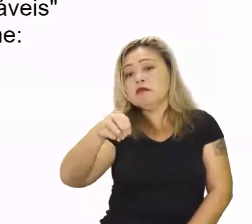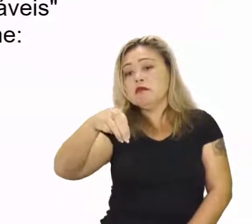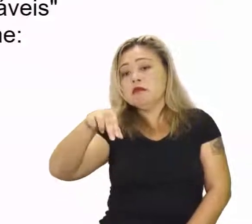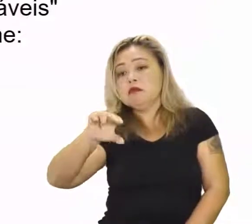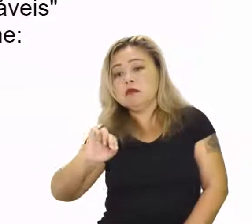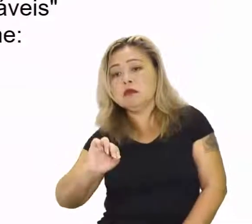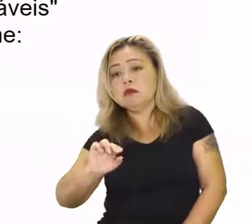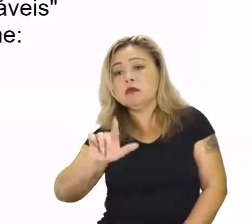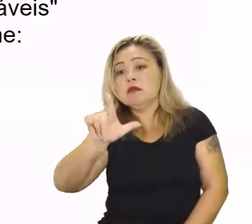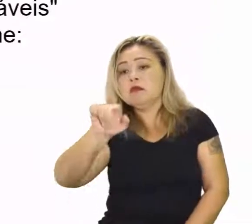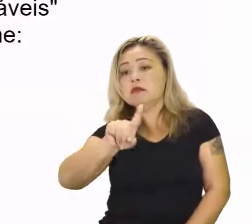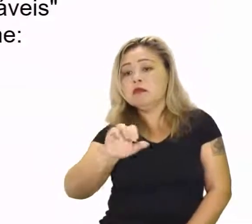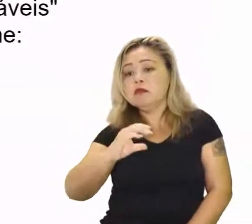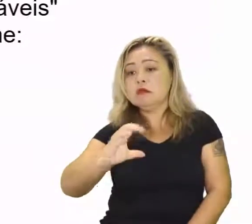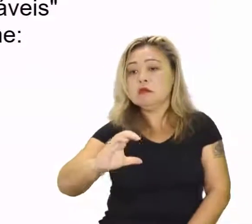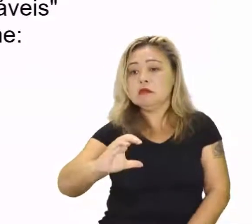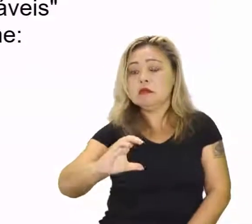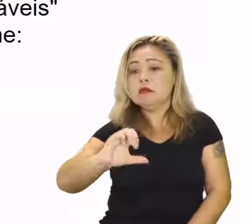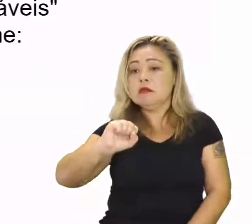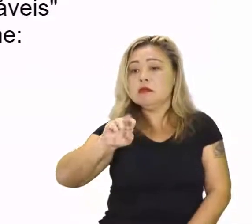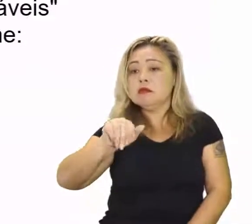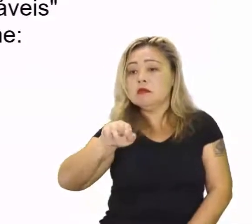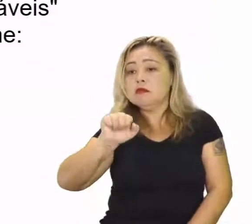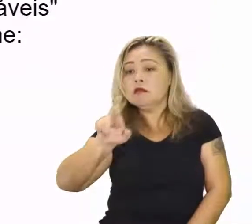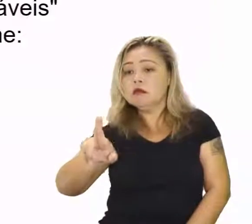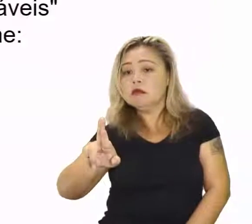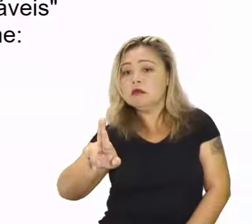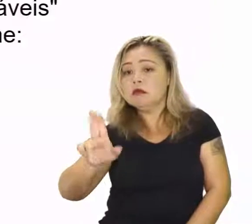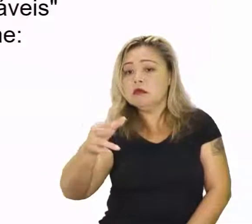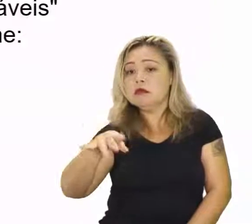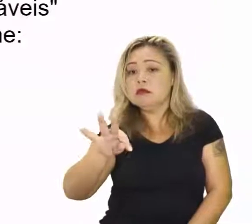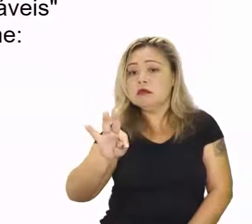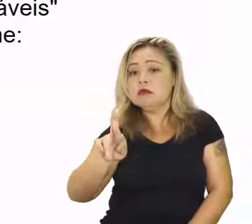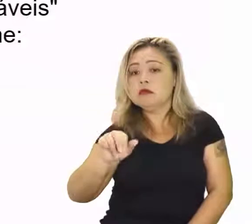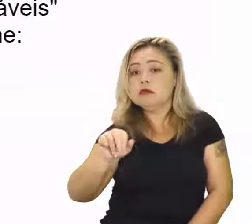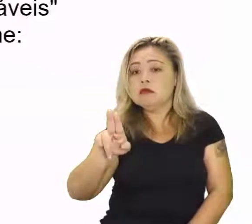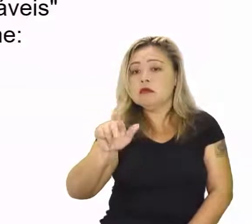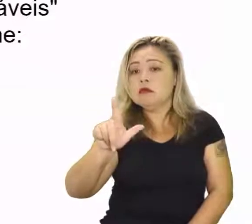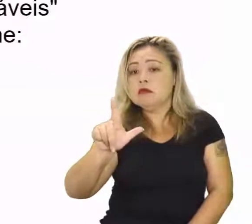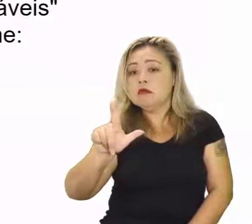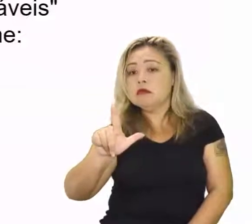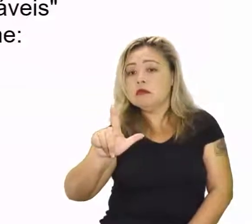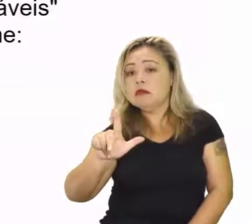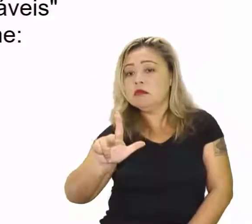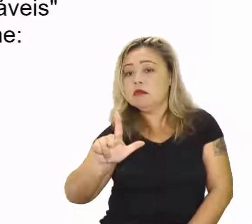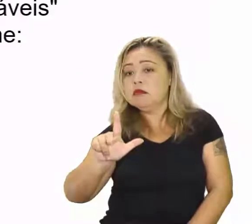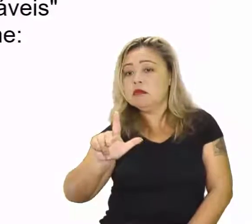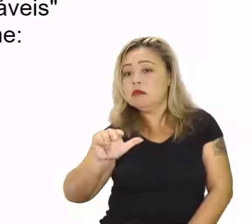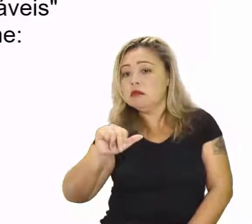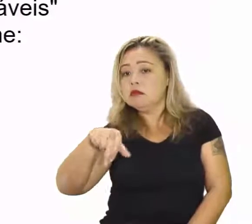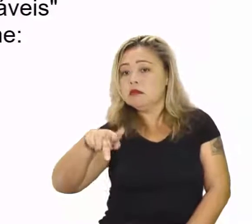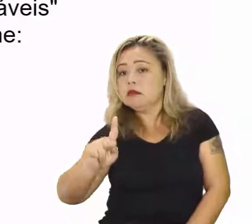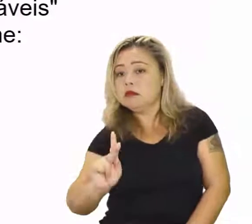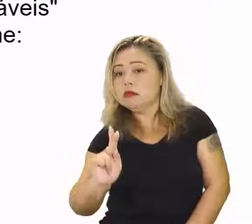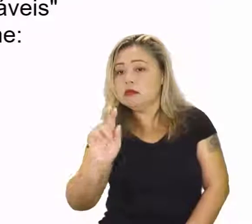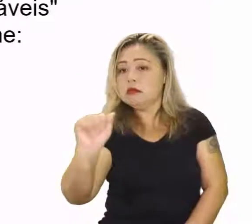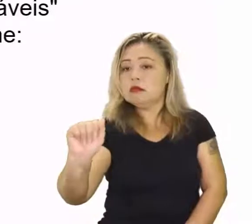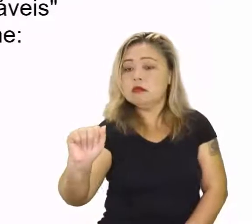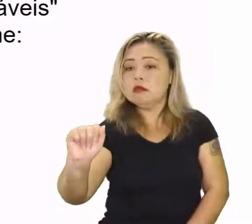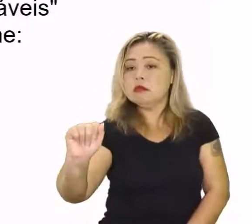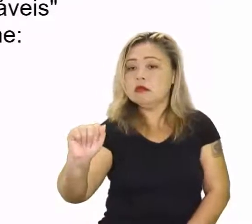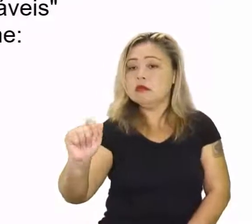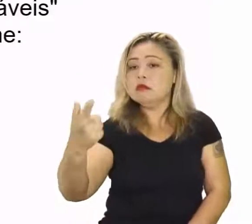Belzec, Sobibor e Treblinka, eram locais